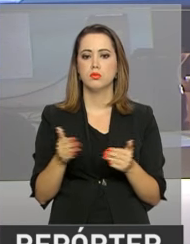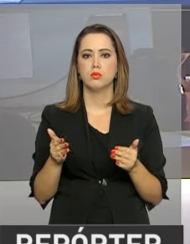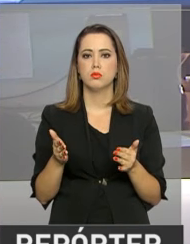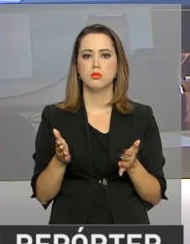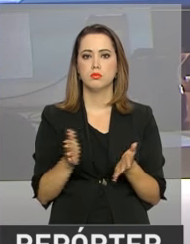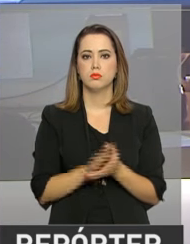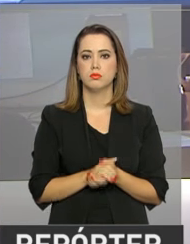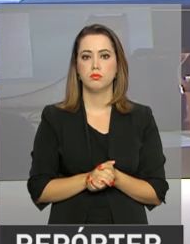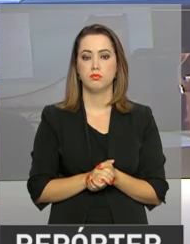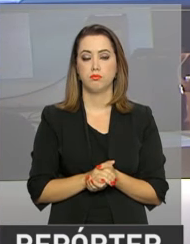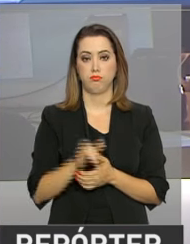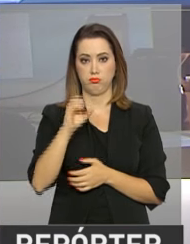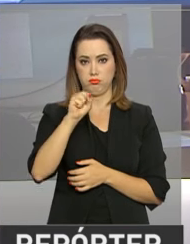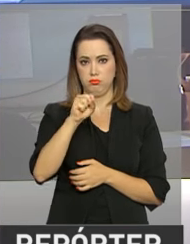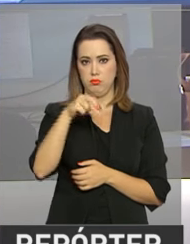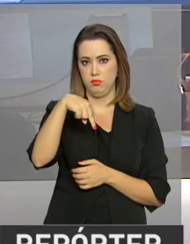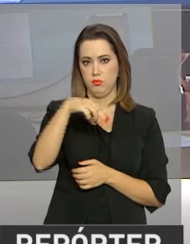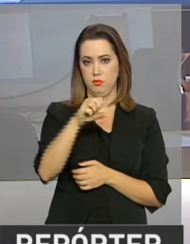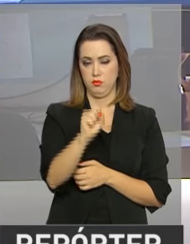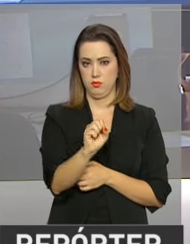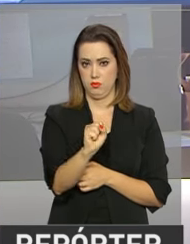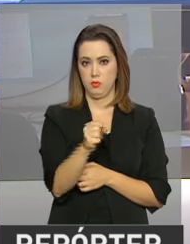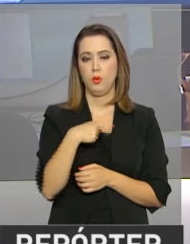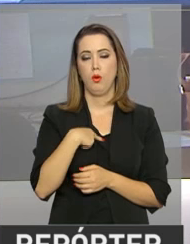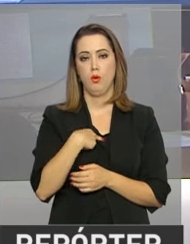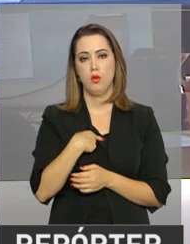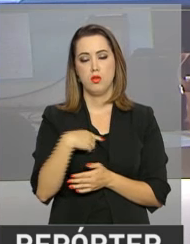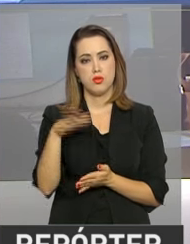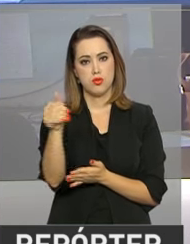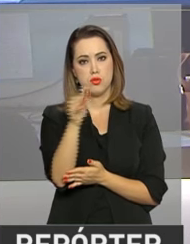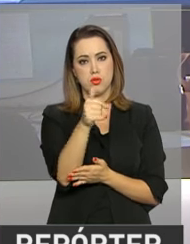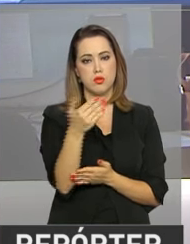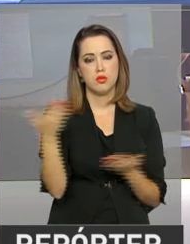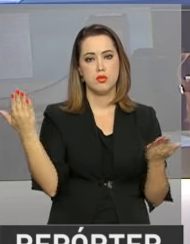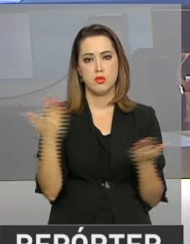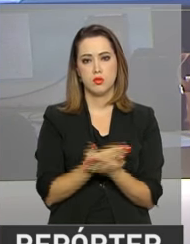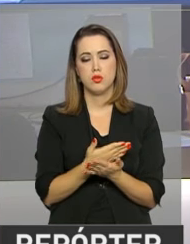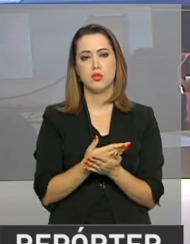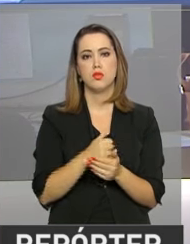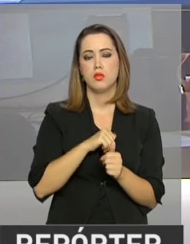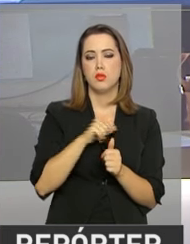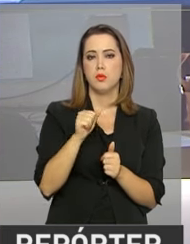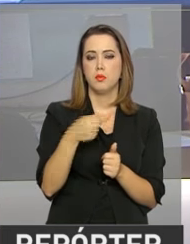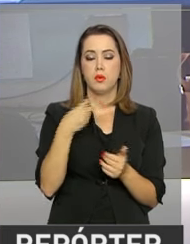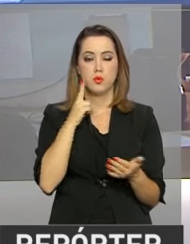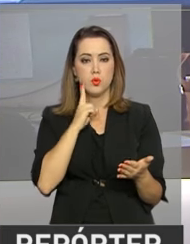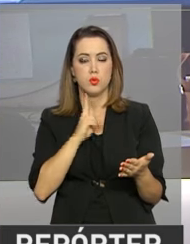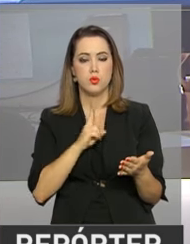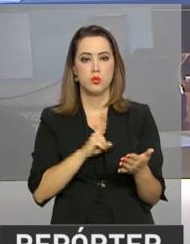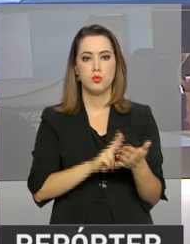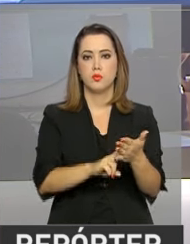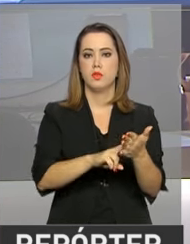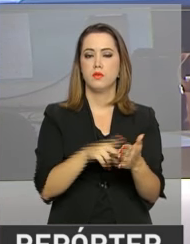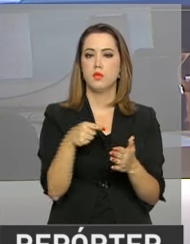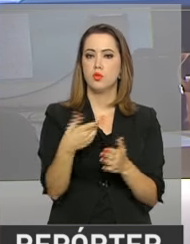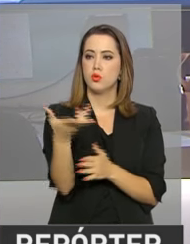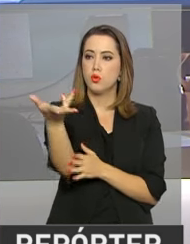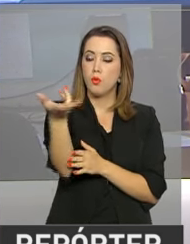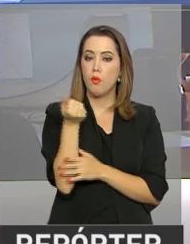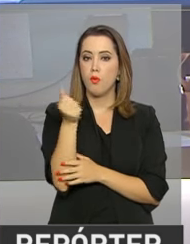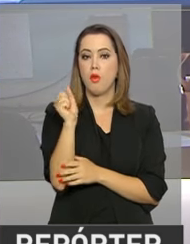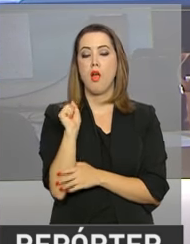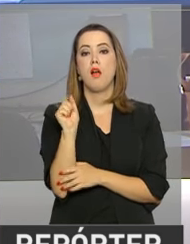INSS começou a convocar Hoje os segurados para fazer a revisão dos benefícios a previsão é que